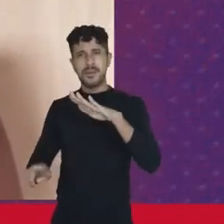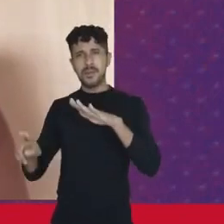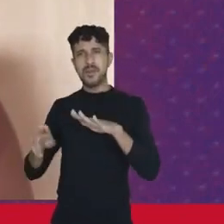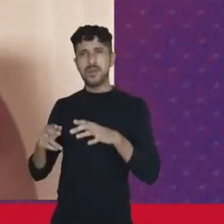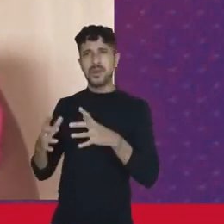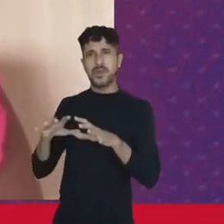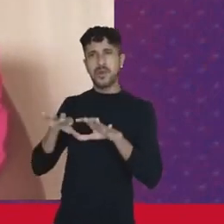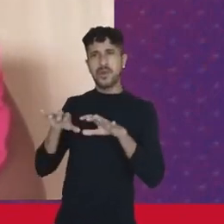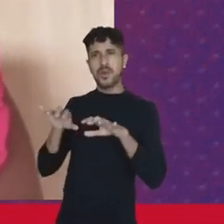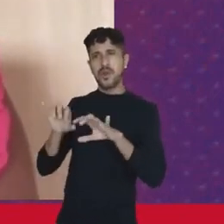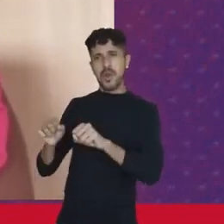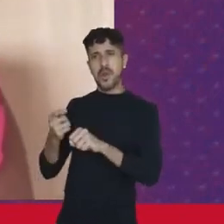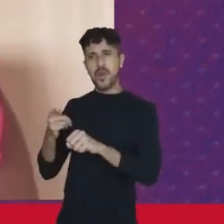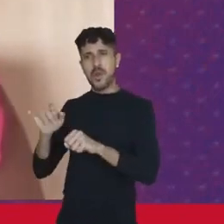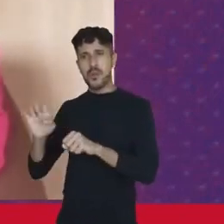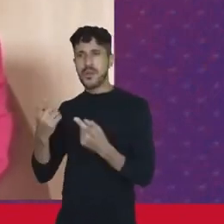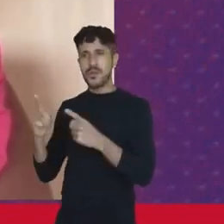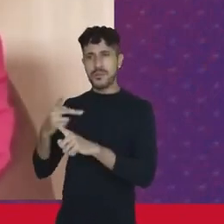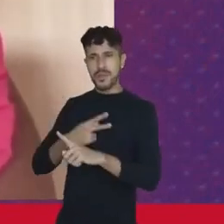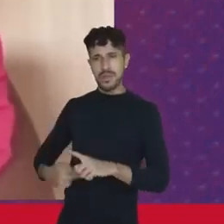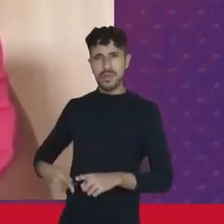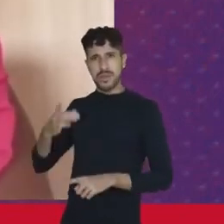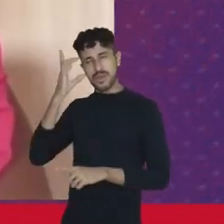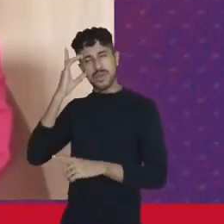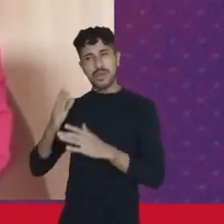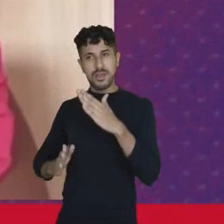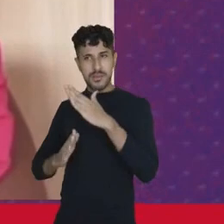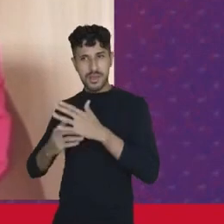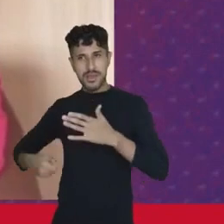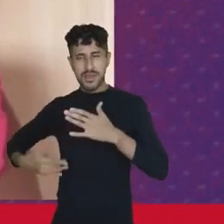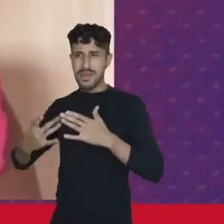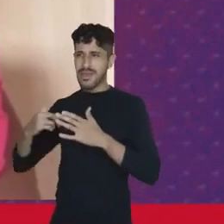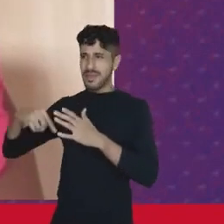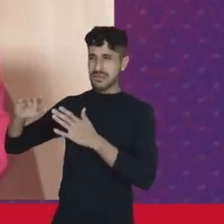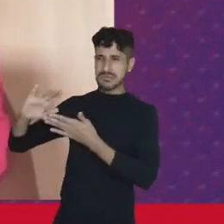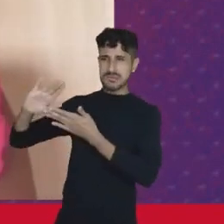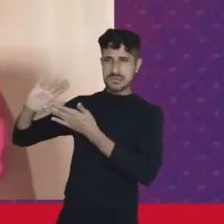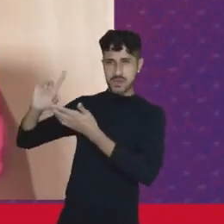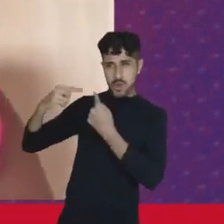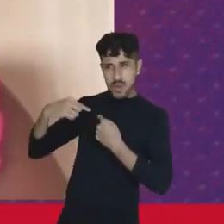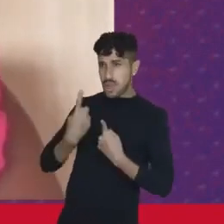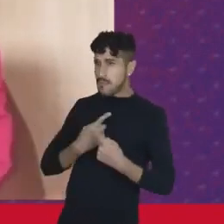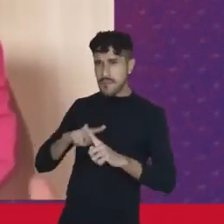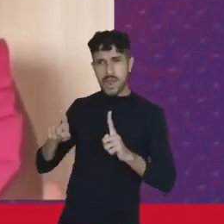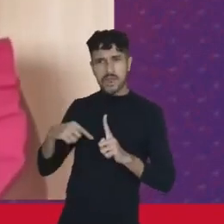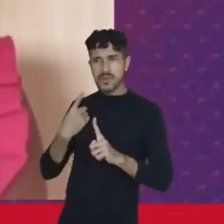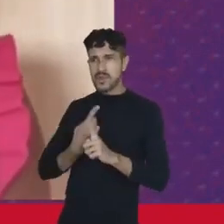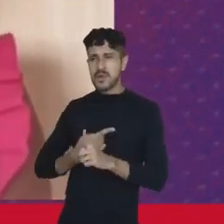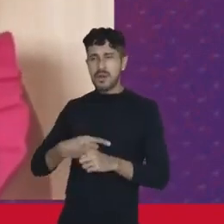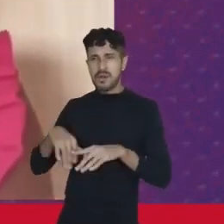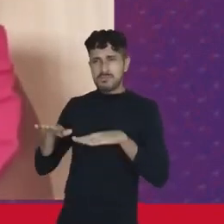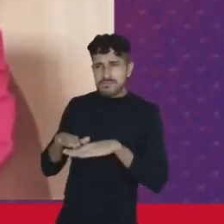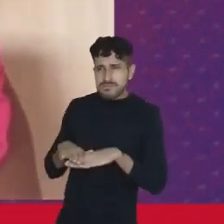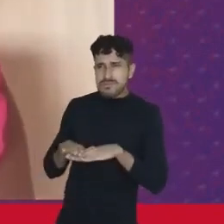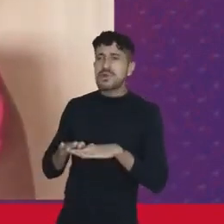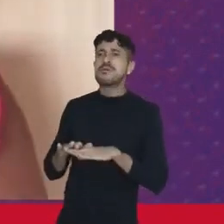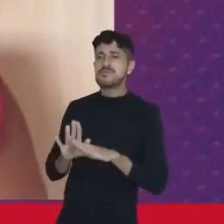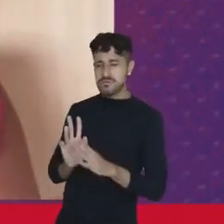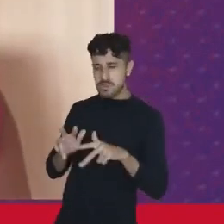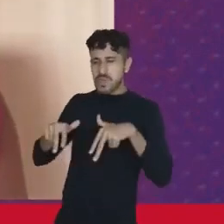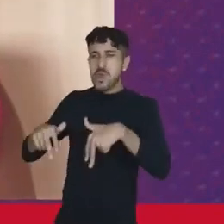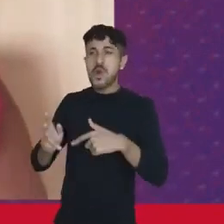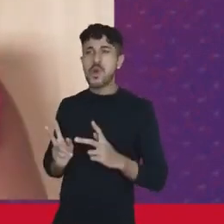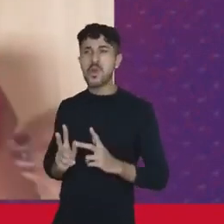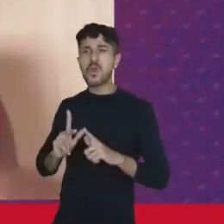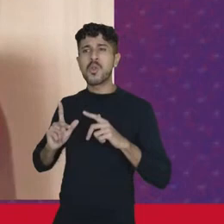golpe contra a presidenta Dilma e o teto de gastos. Fomos vencidos? Fomos. Mas o que não nos deixa desistir da luta é saber